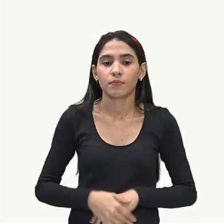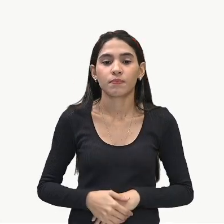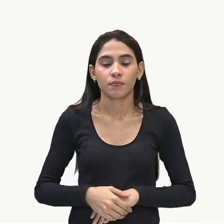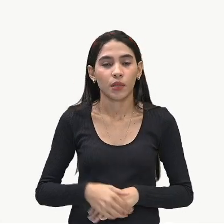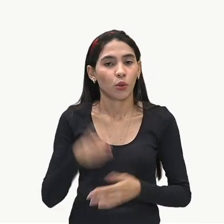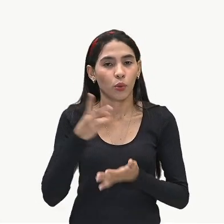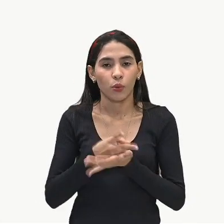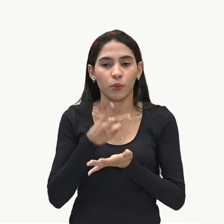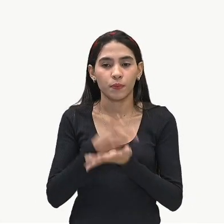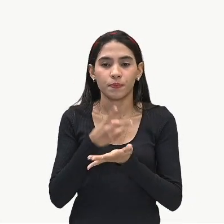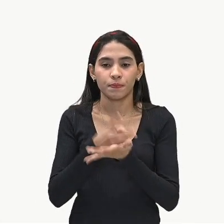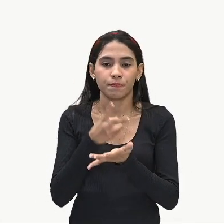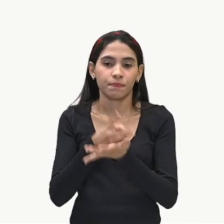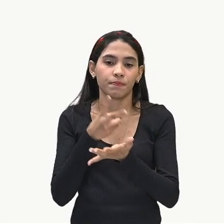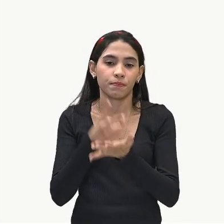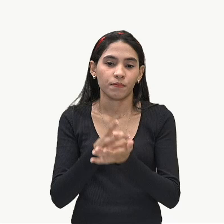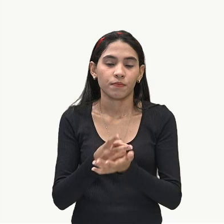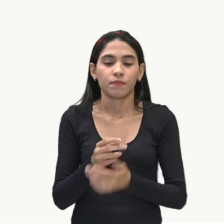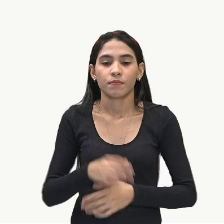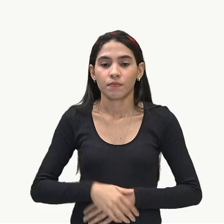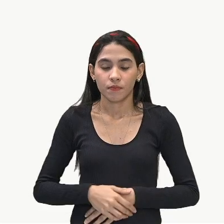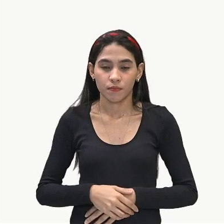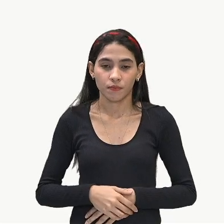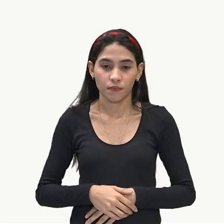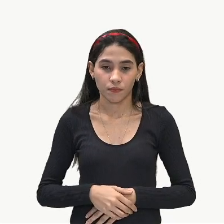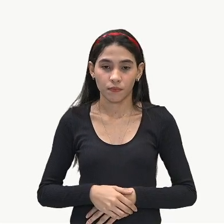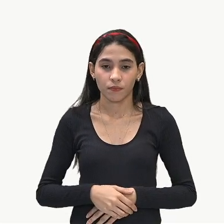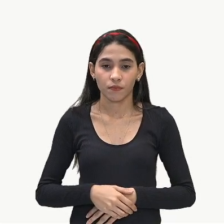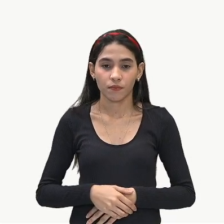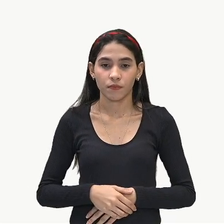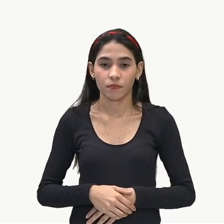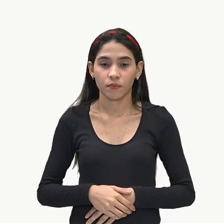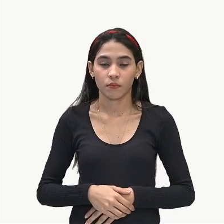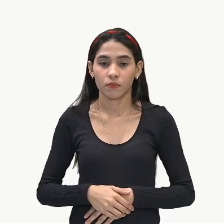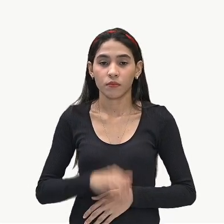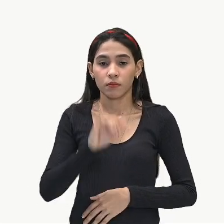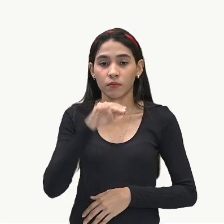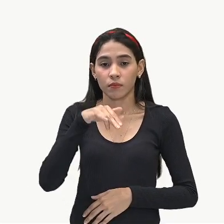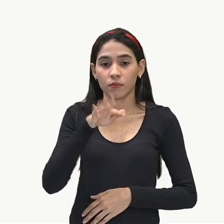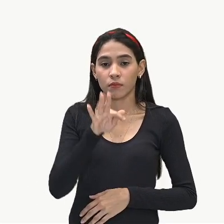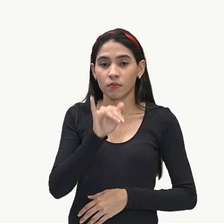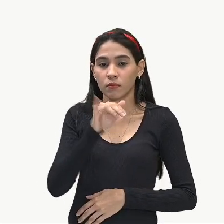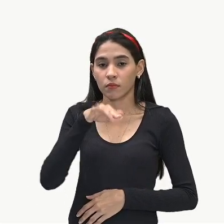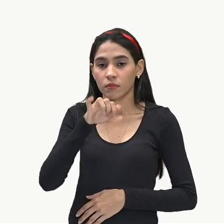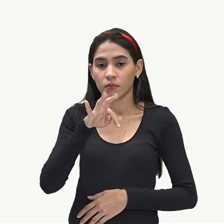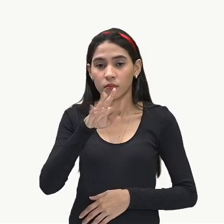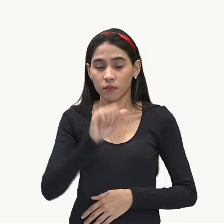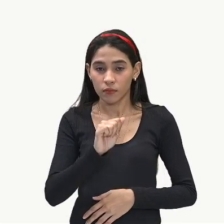vai até o infinito também. Então,